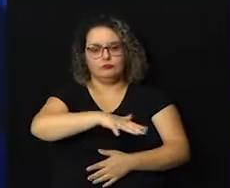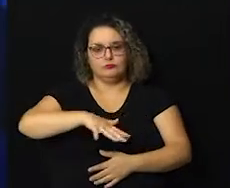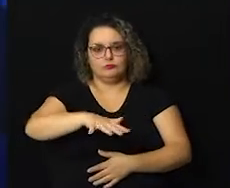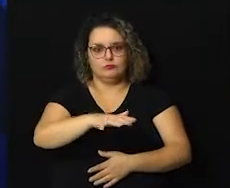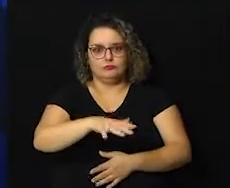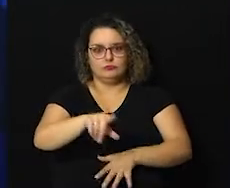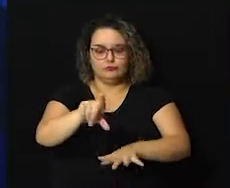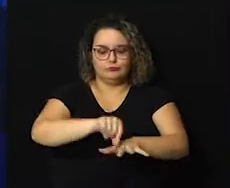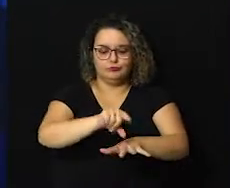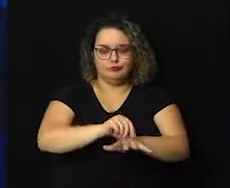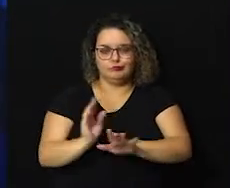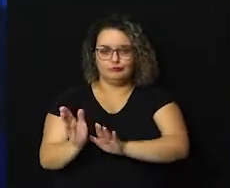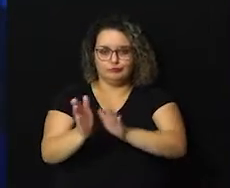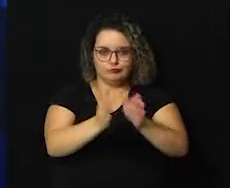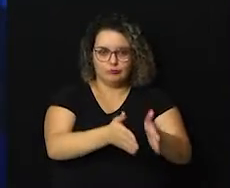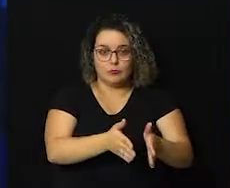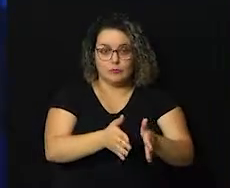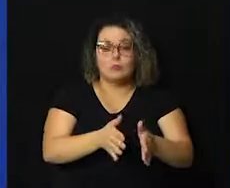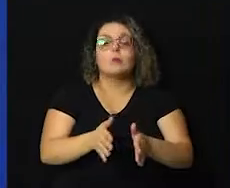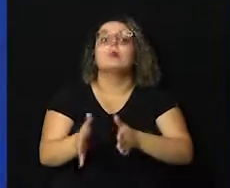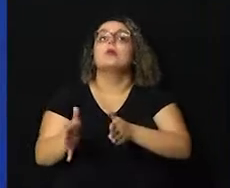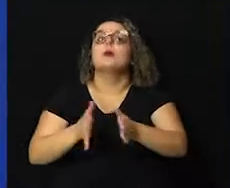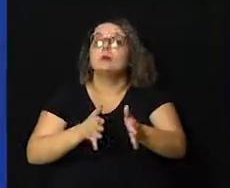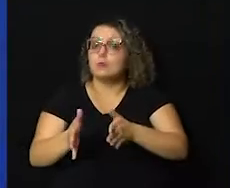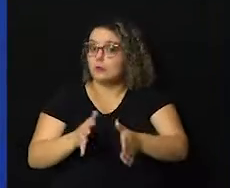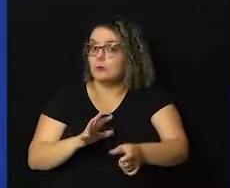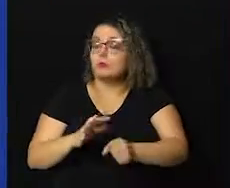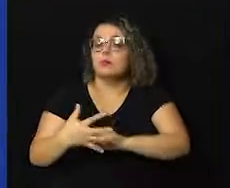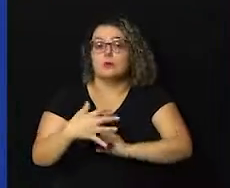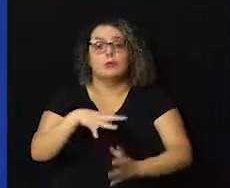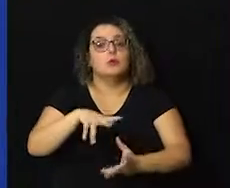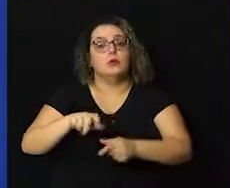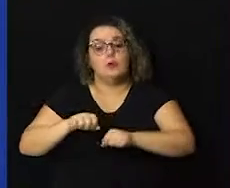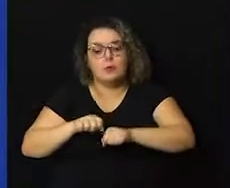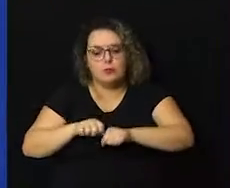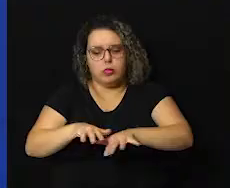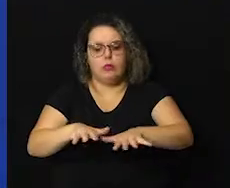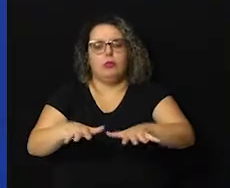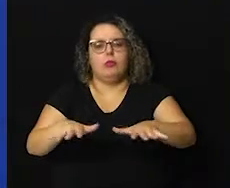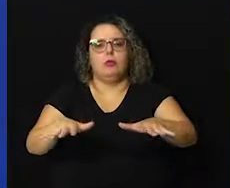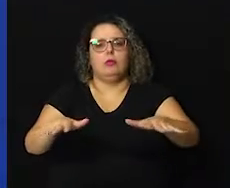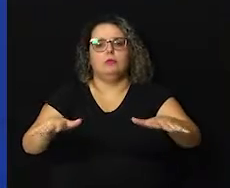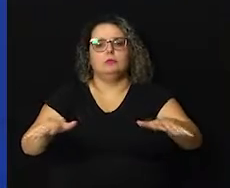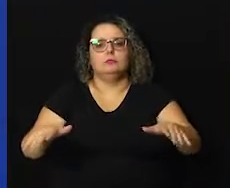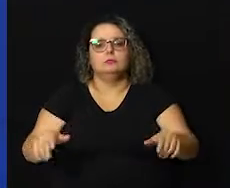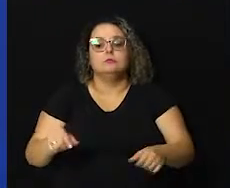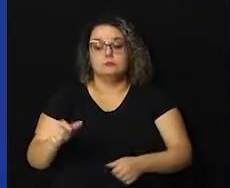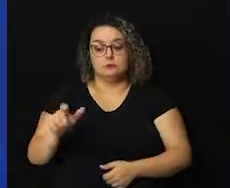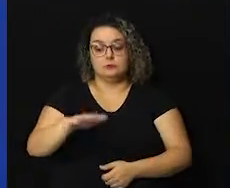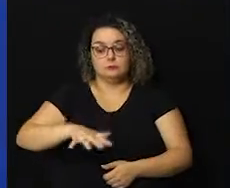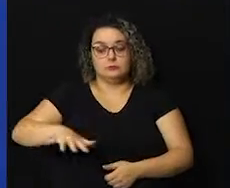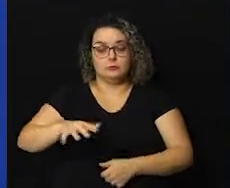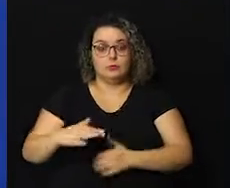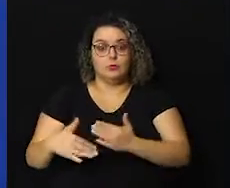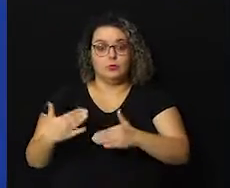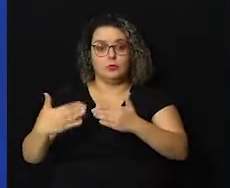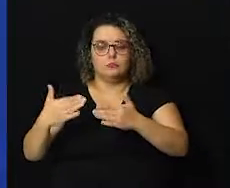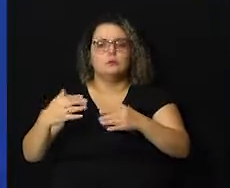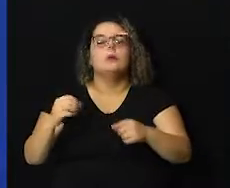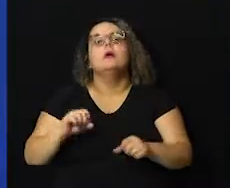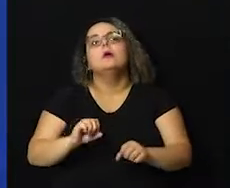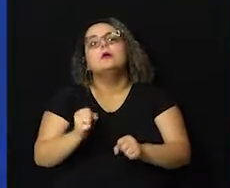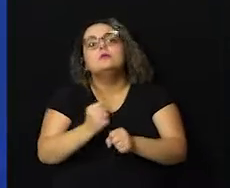desse segmento e a pandemia também contribuiu para o crescimento do setor por exemplo com